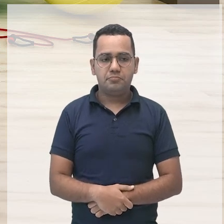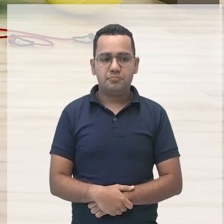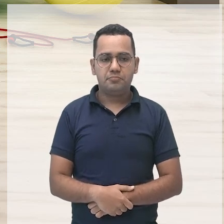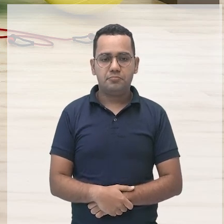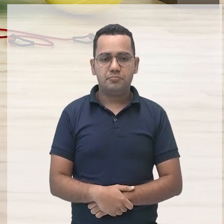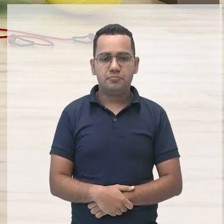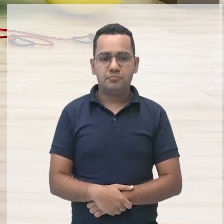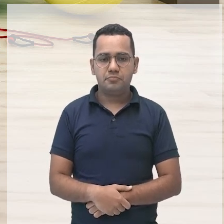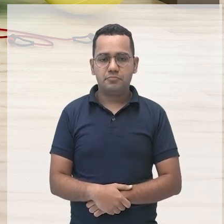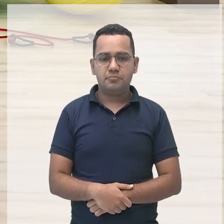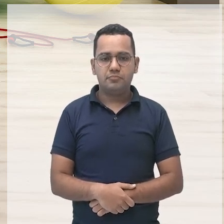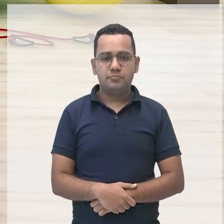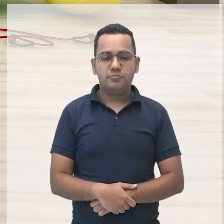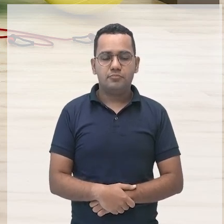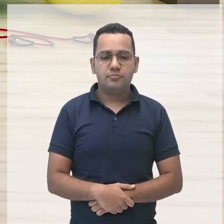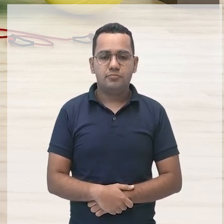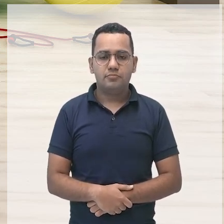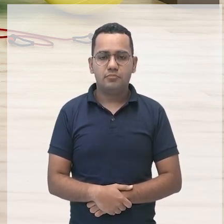6,